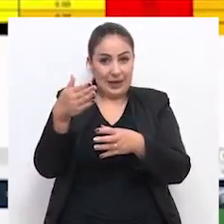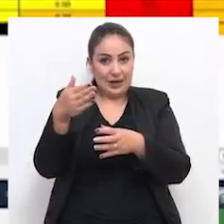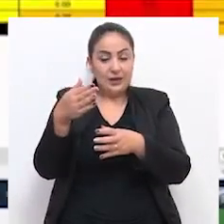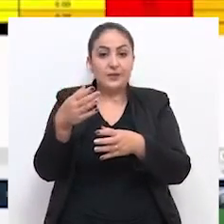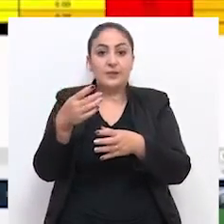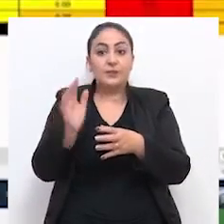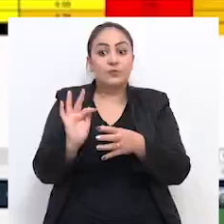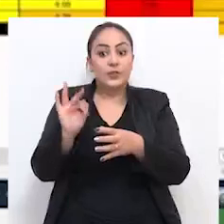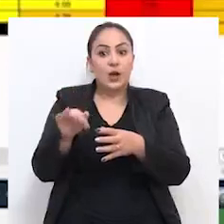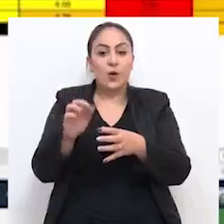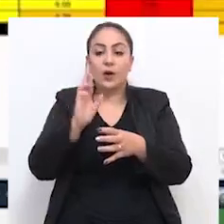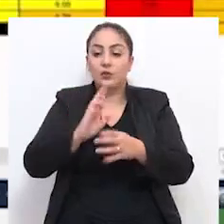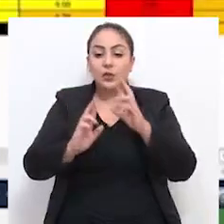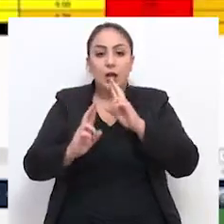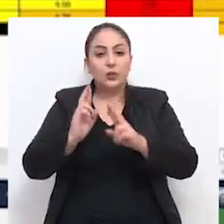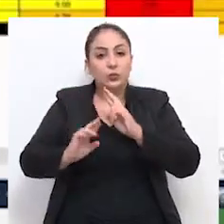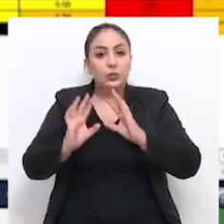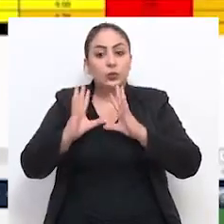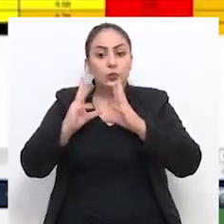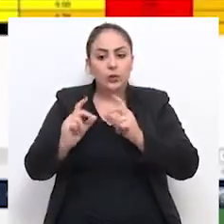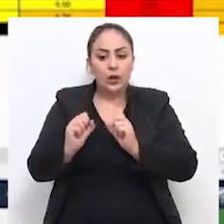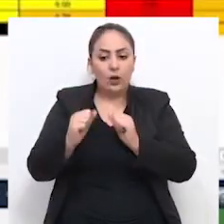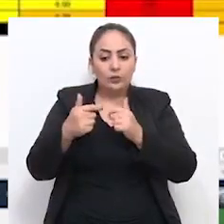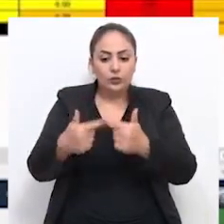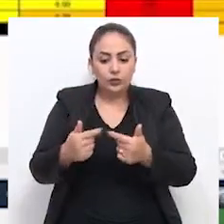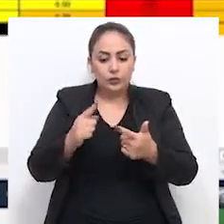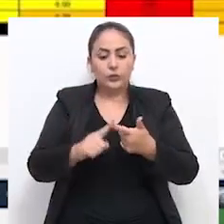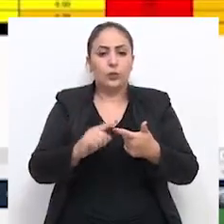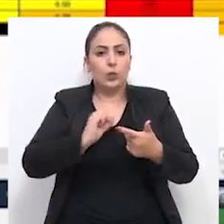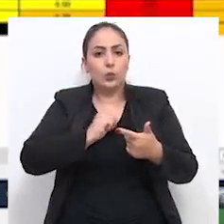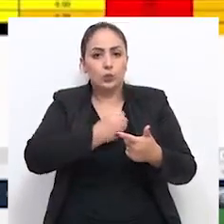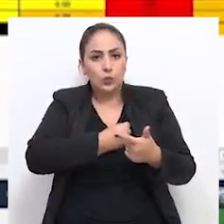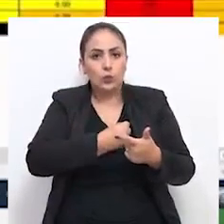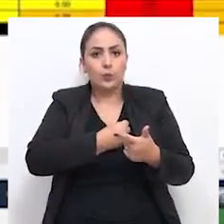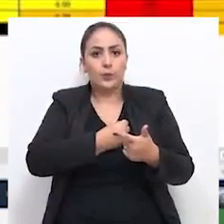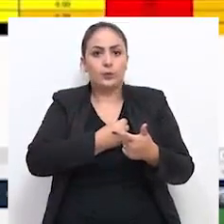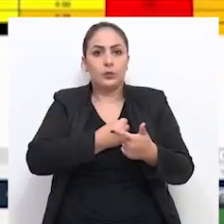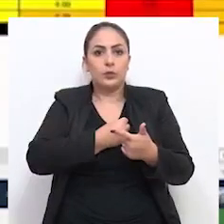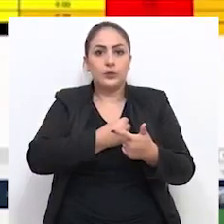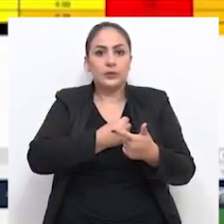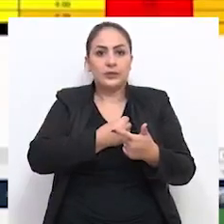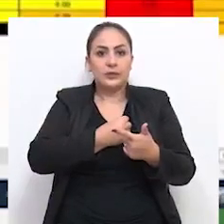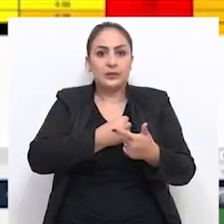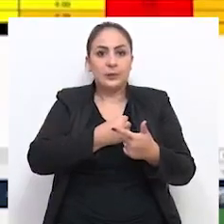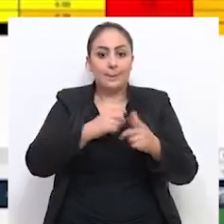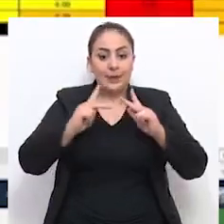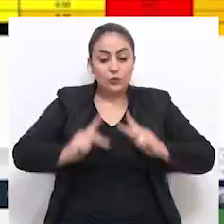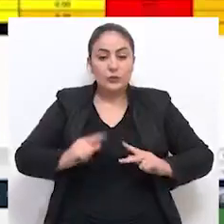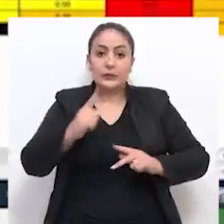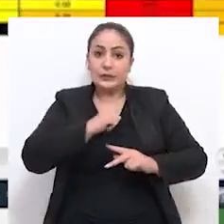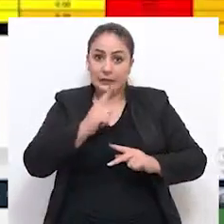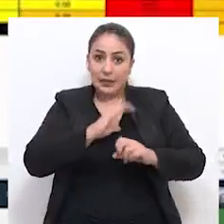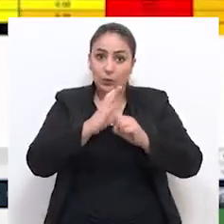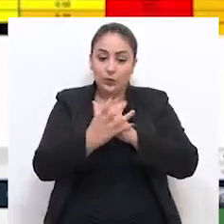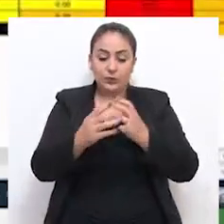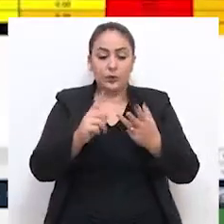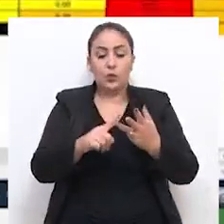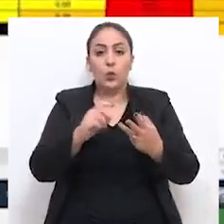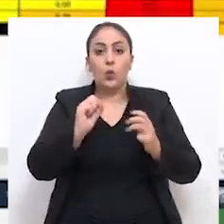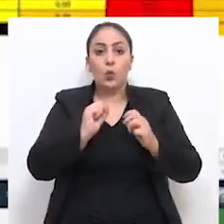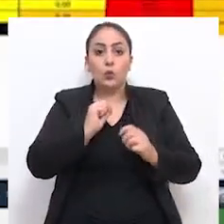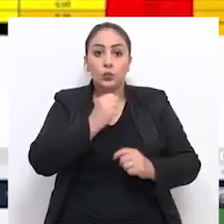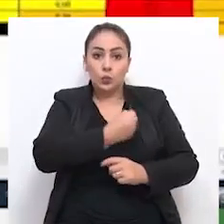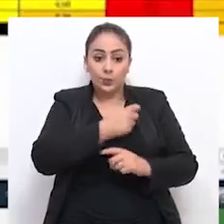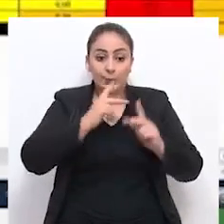da análise de tudo isso aqui. O total de casos ativos, o número de casos confirmados nos últimos 7 dias para cada 100 mil habitantes, o número